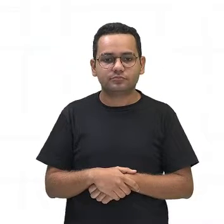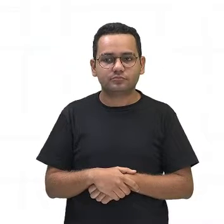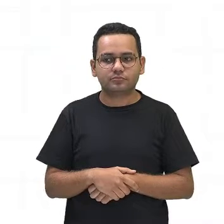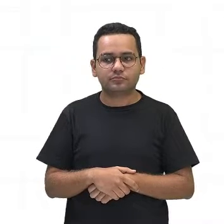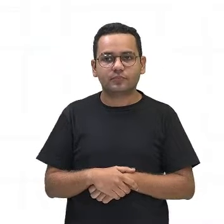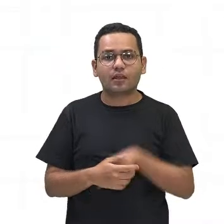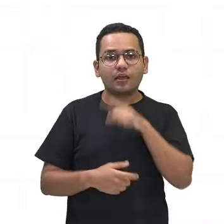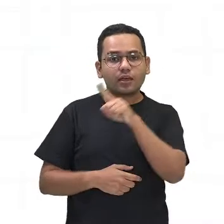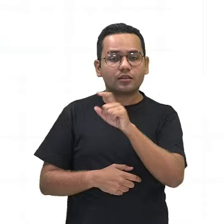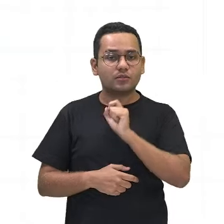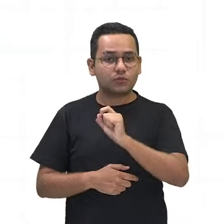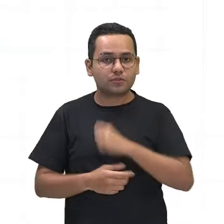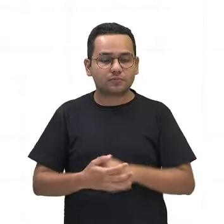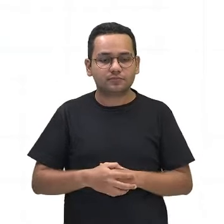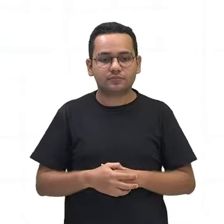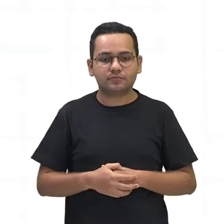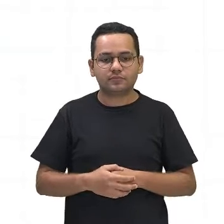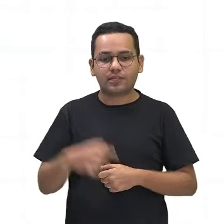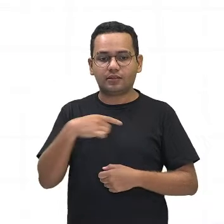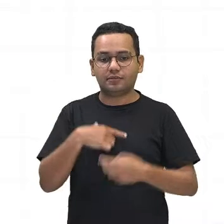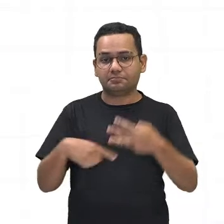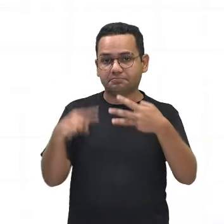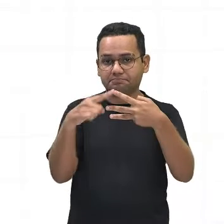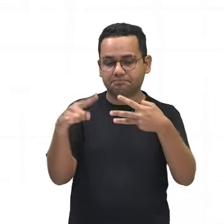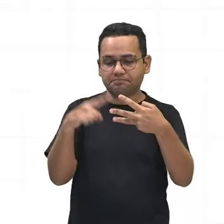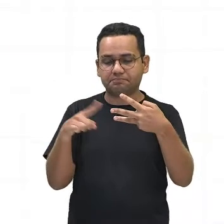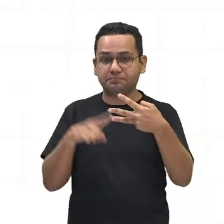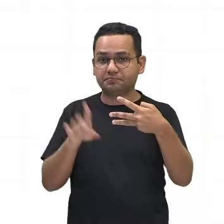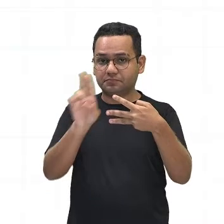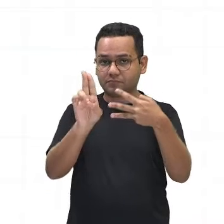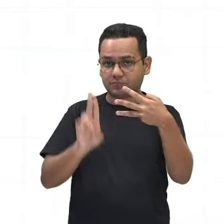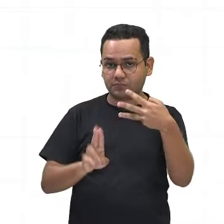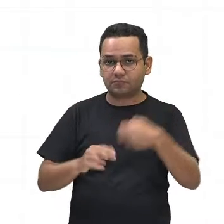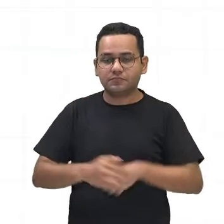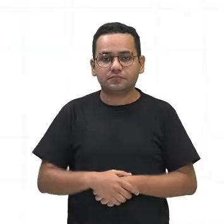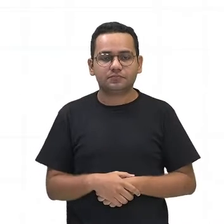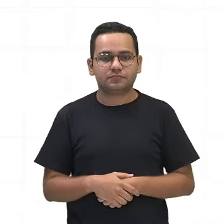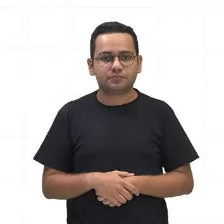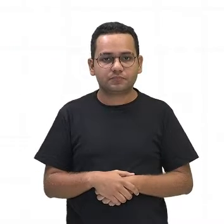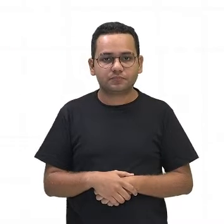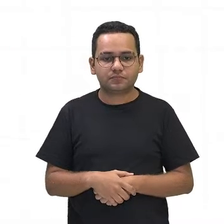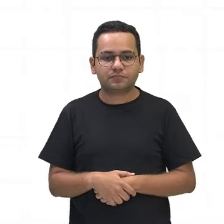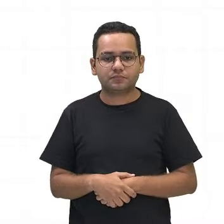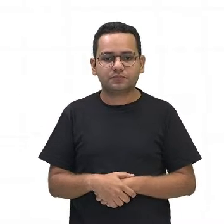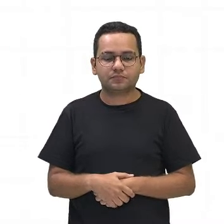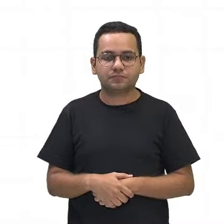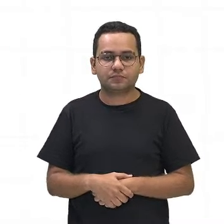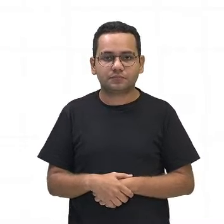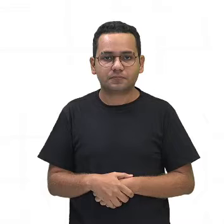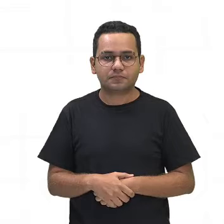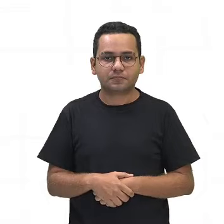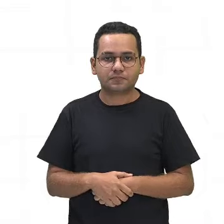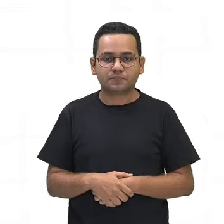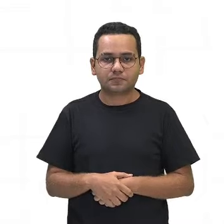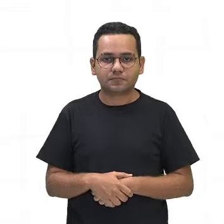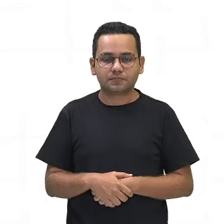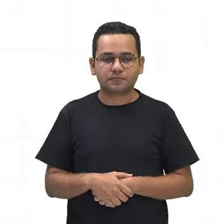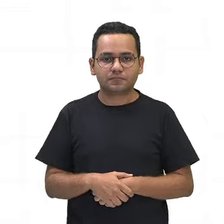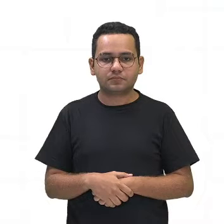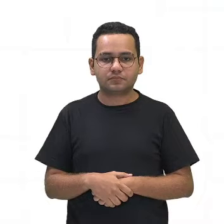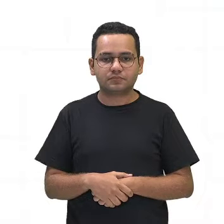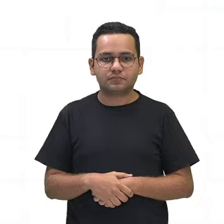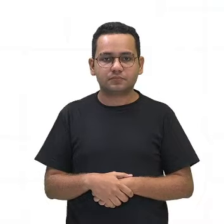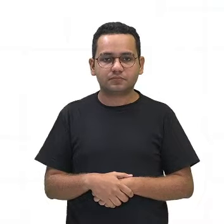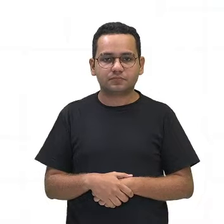das plantas que nós chamamos de pinheiros, sequoias e ciprestes. Basicamente,